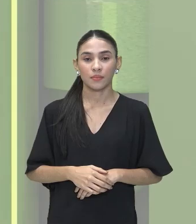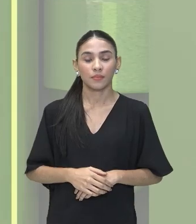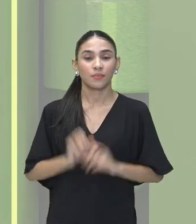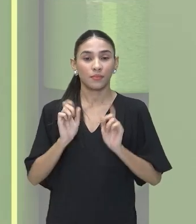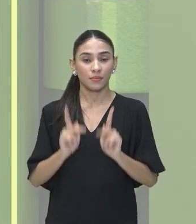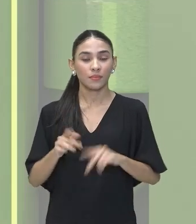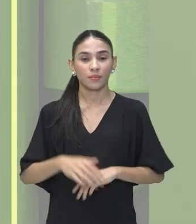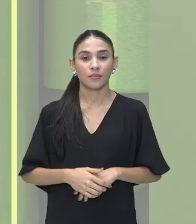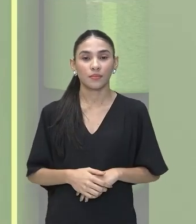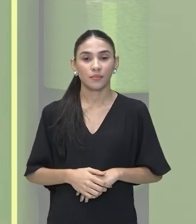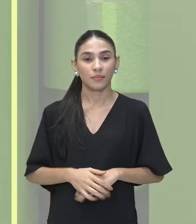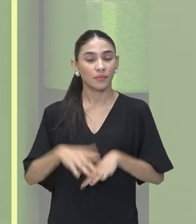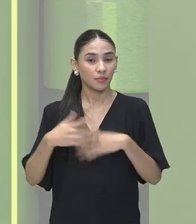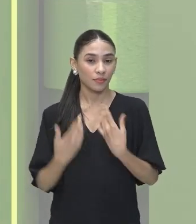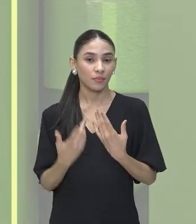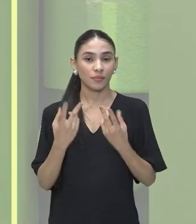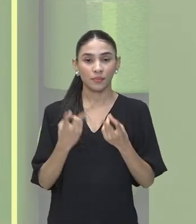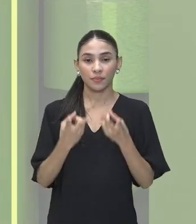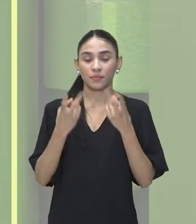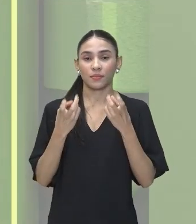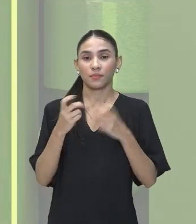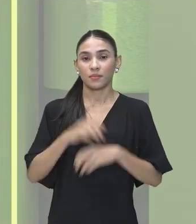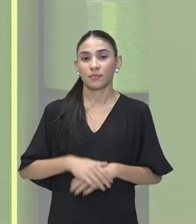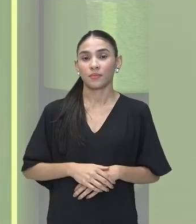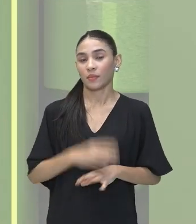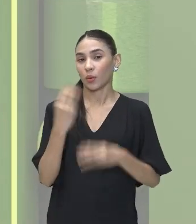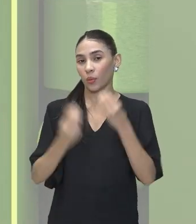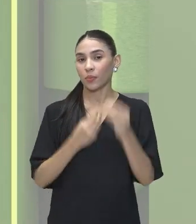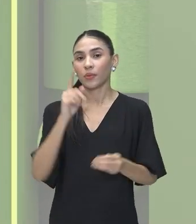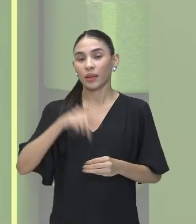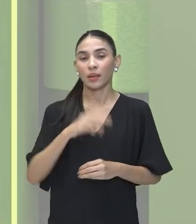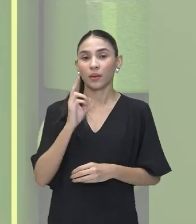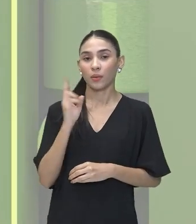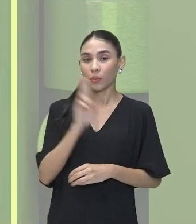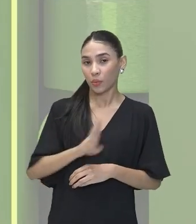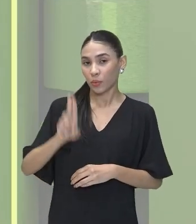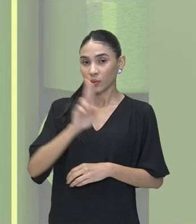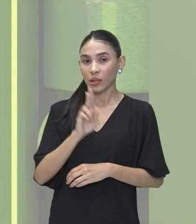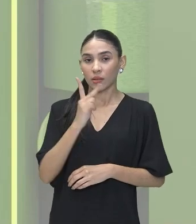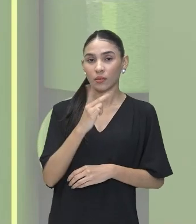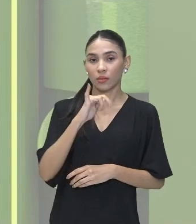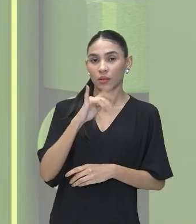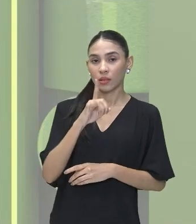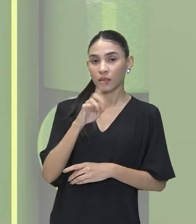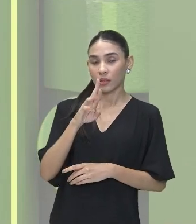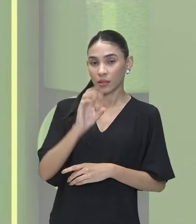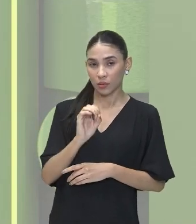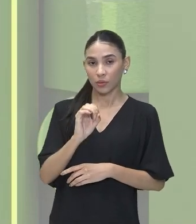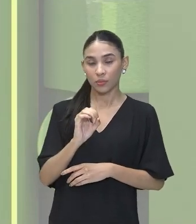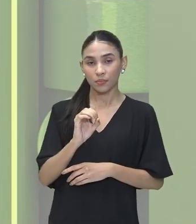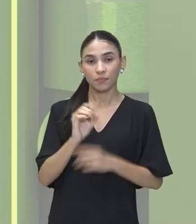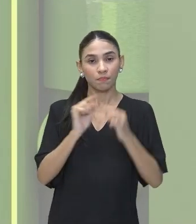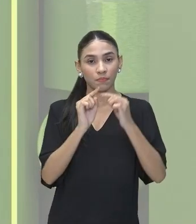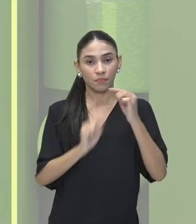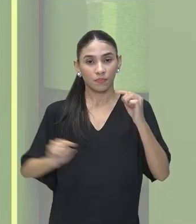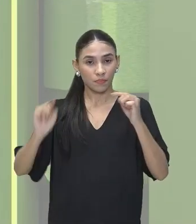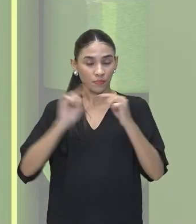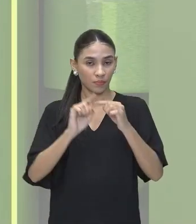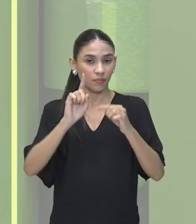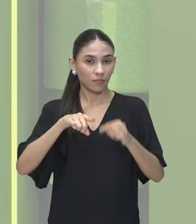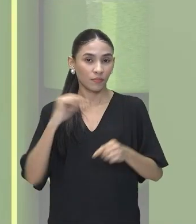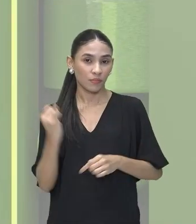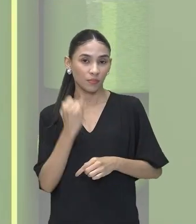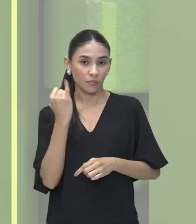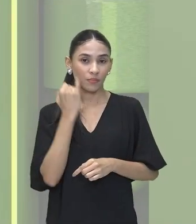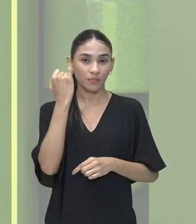bem, então vimos aí como é que são aplicados, né, os hidrocarbonetos policíclicos aromáticos e a